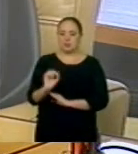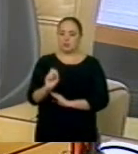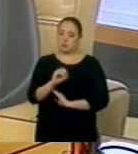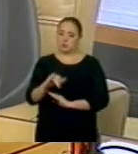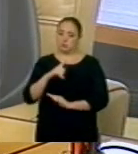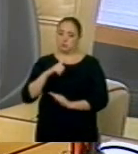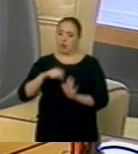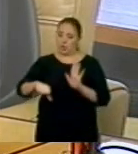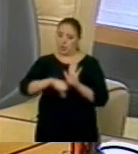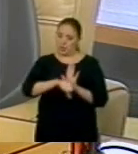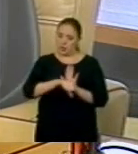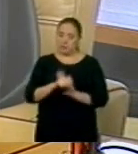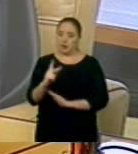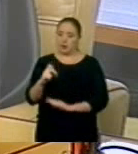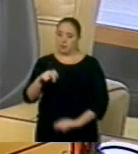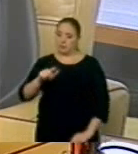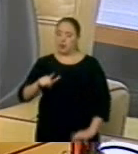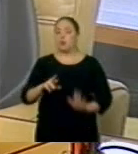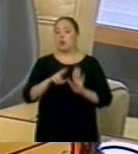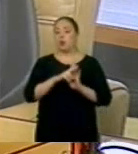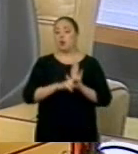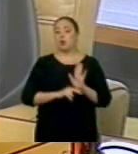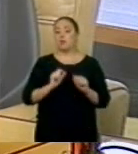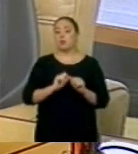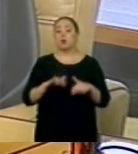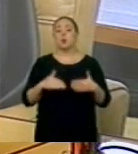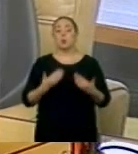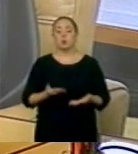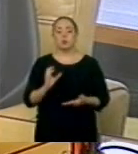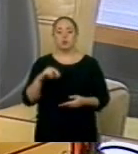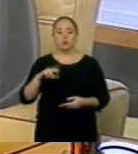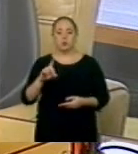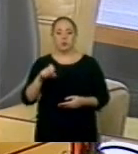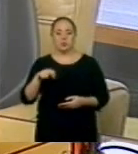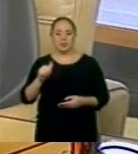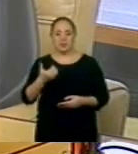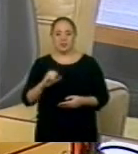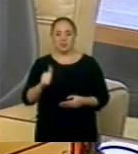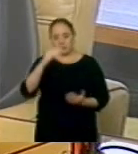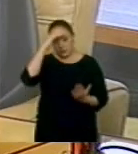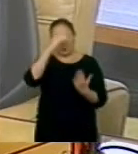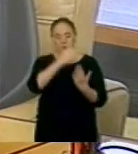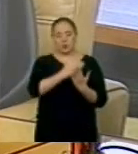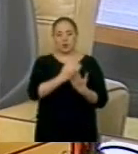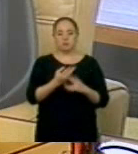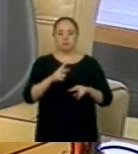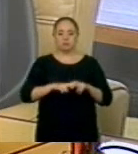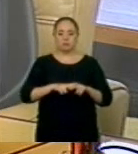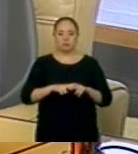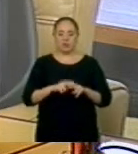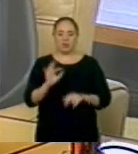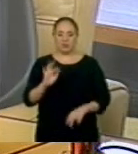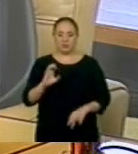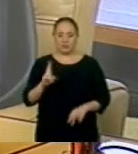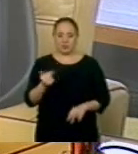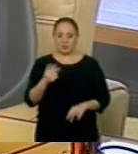criminalmente. Regra excepcionada, quando a condenação impõe o cumprimento de pena em regime fechado e não viável